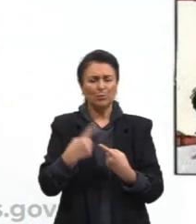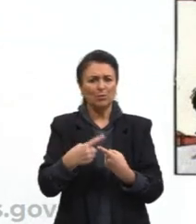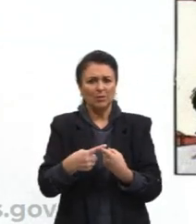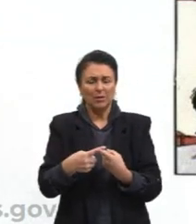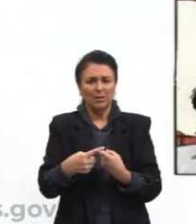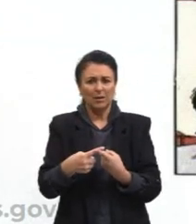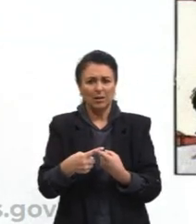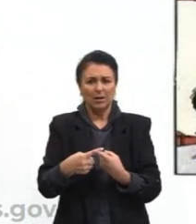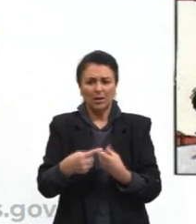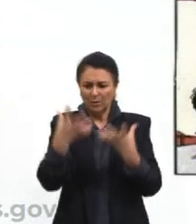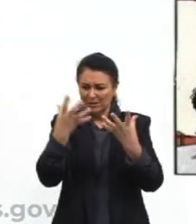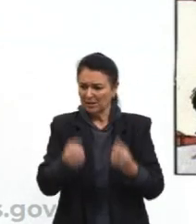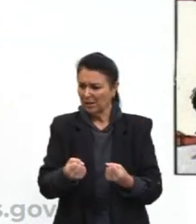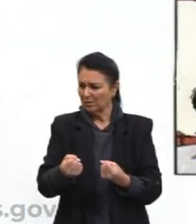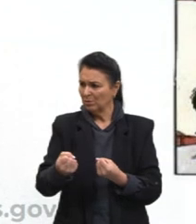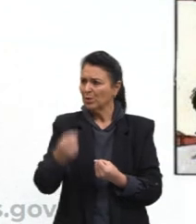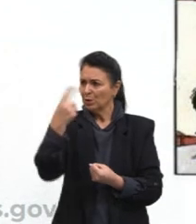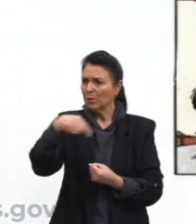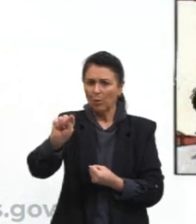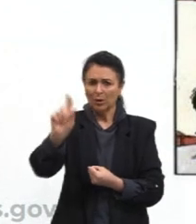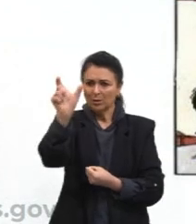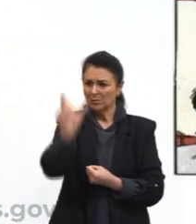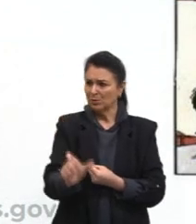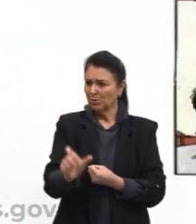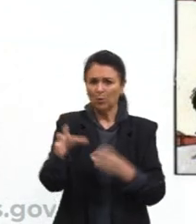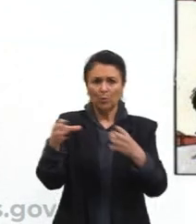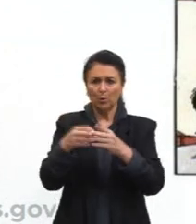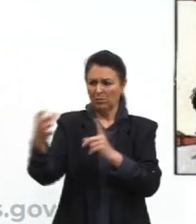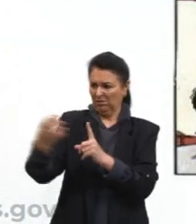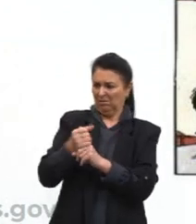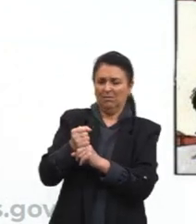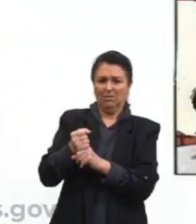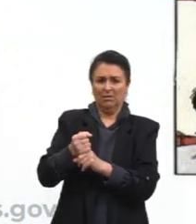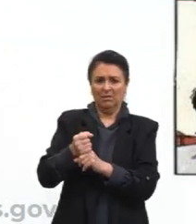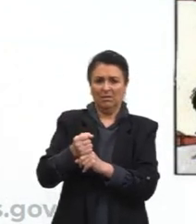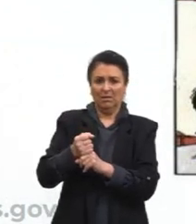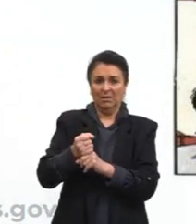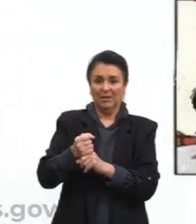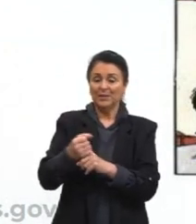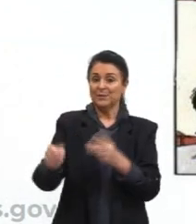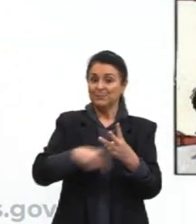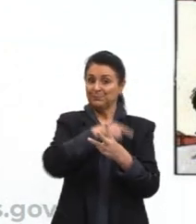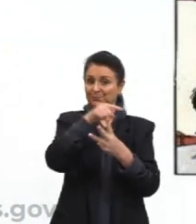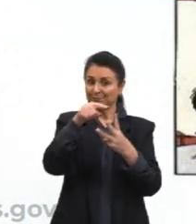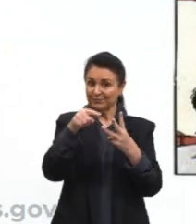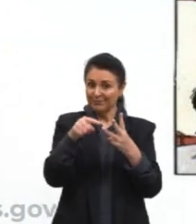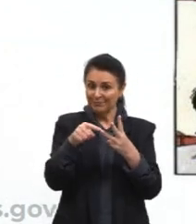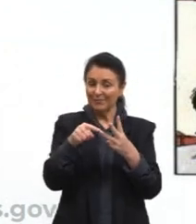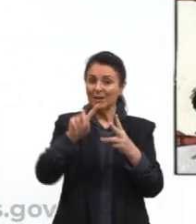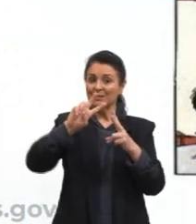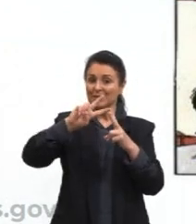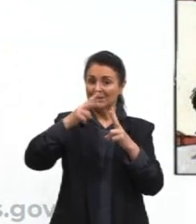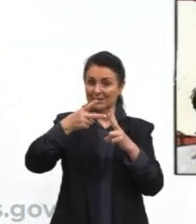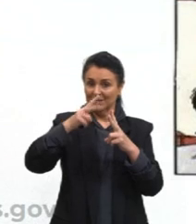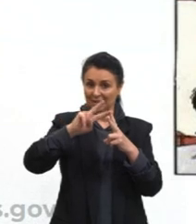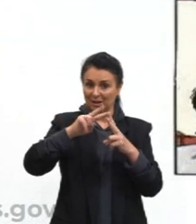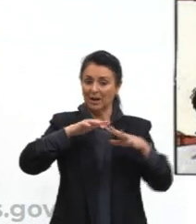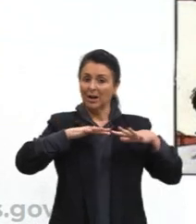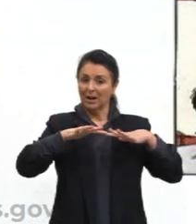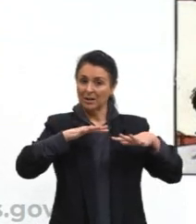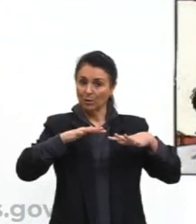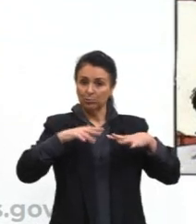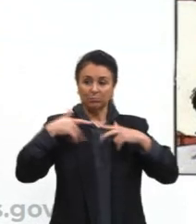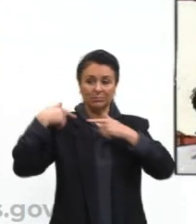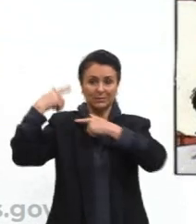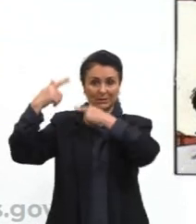dominadas aí ele ele levanta 13 é através da ação tradicional para tirar